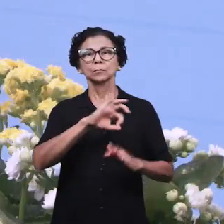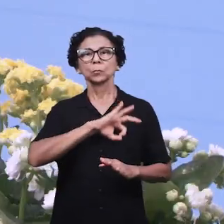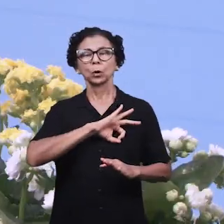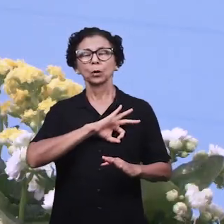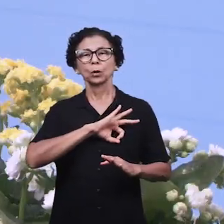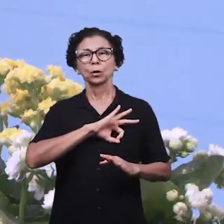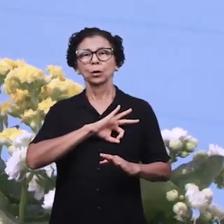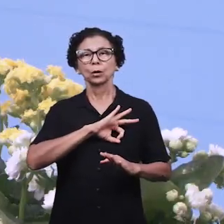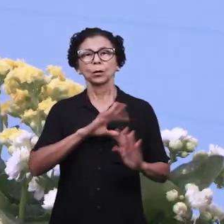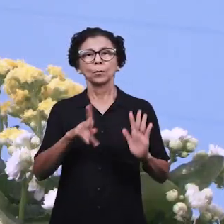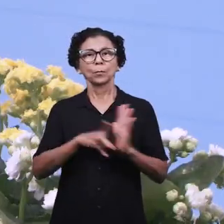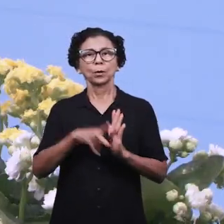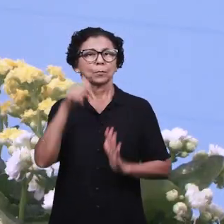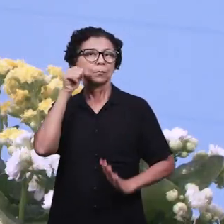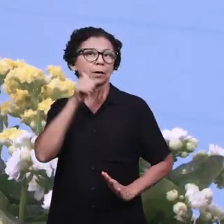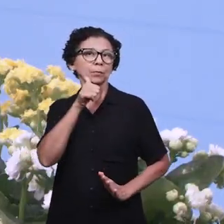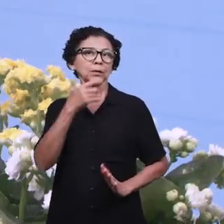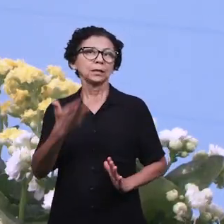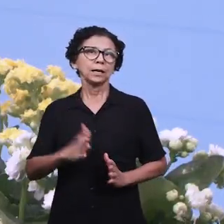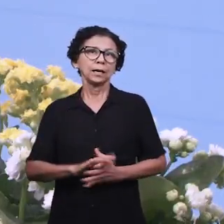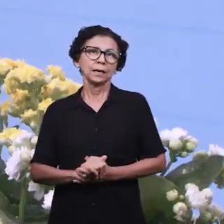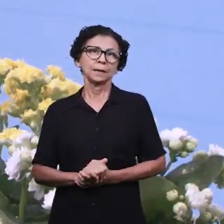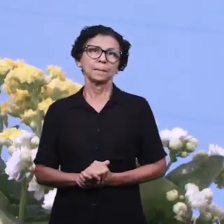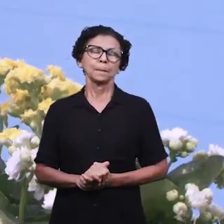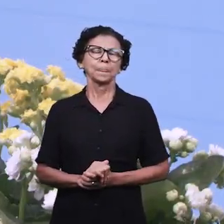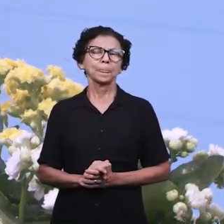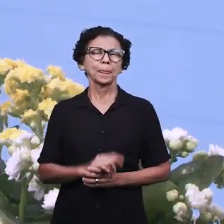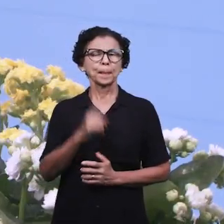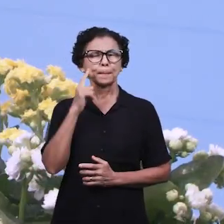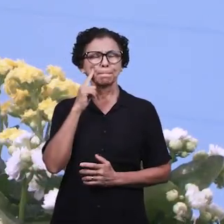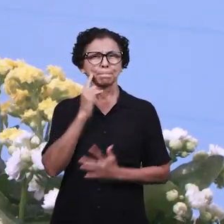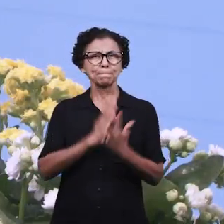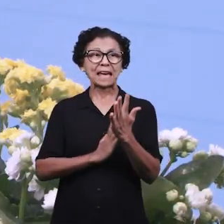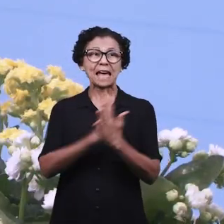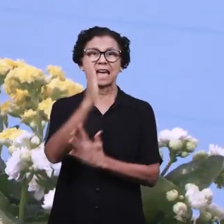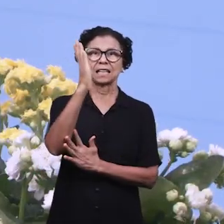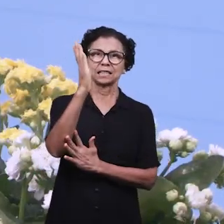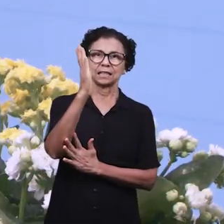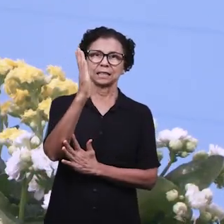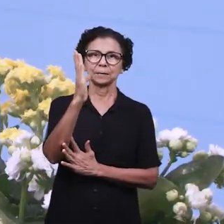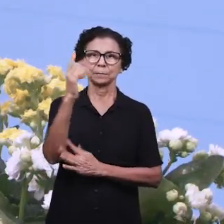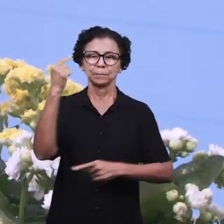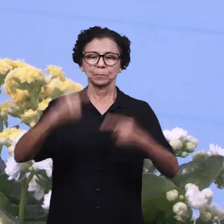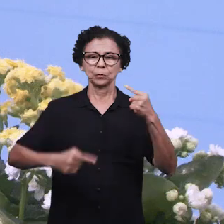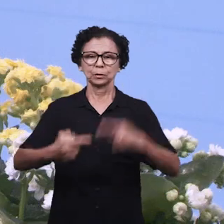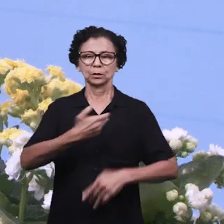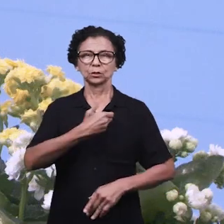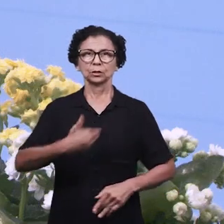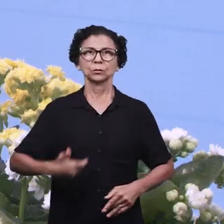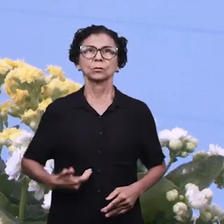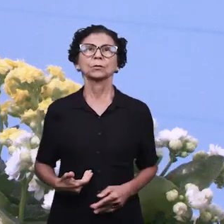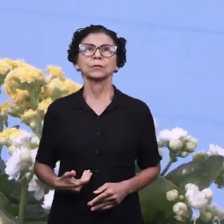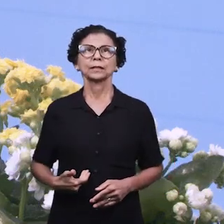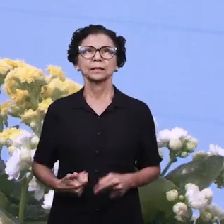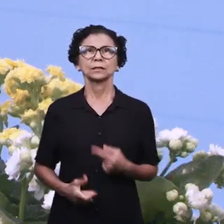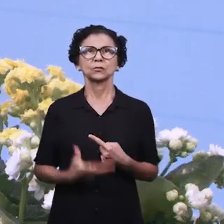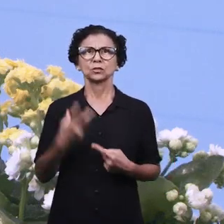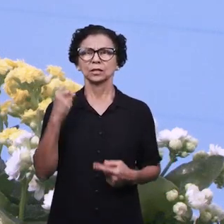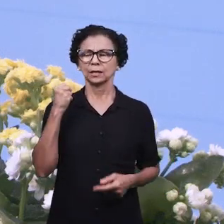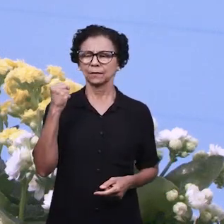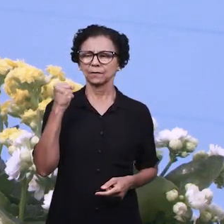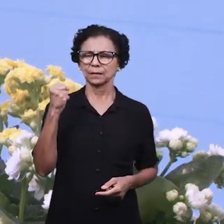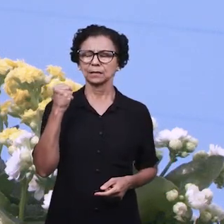comecei a achar que política pública era o veio. É Claro. através disso aí que a gente ia vencer muitas mazelas,